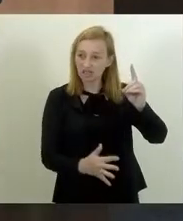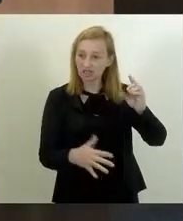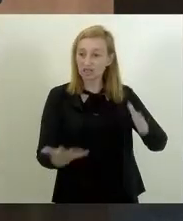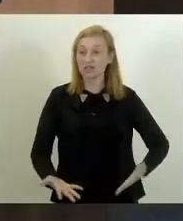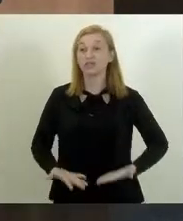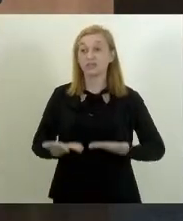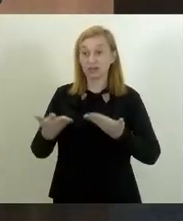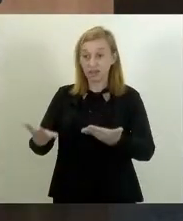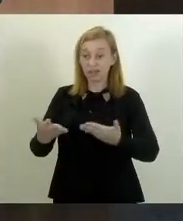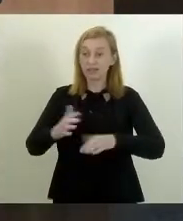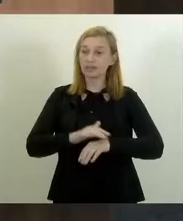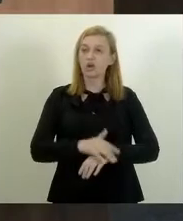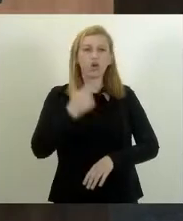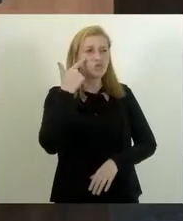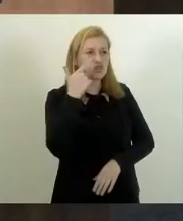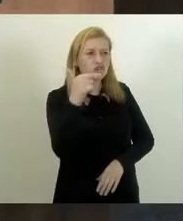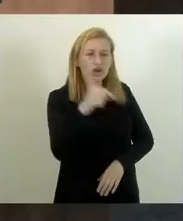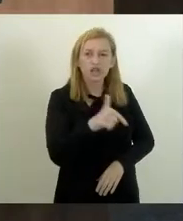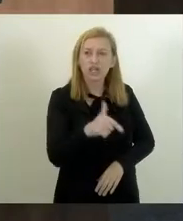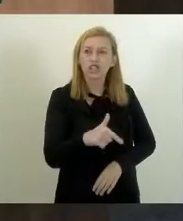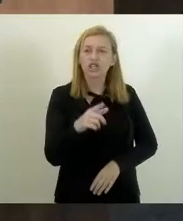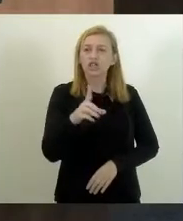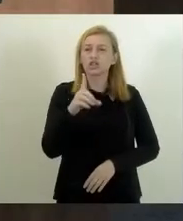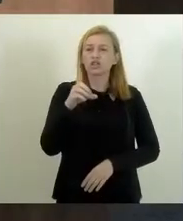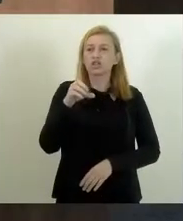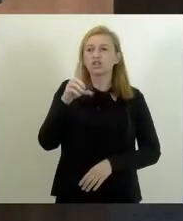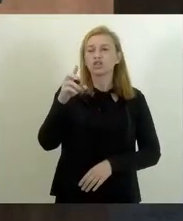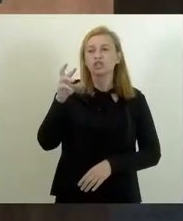Eu vejo aqui Dona Odília,